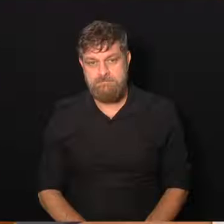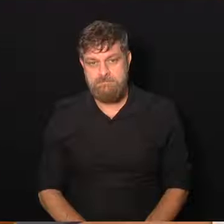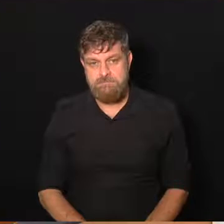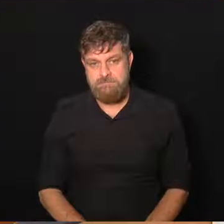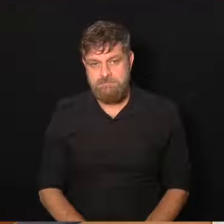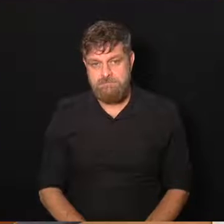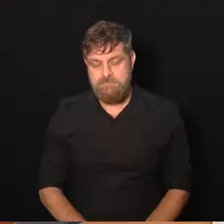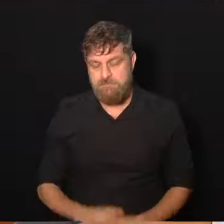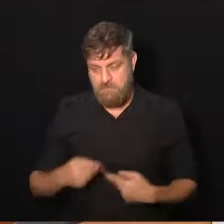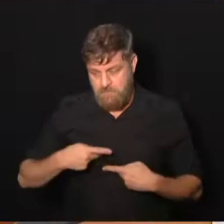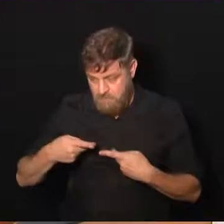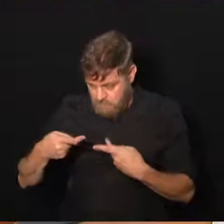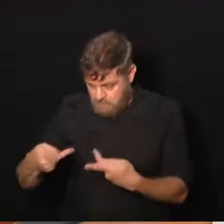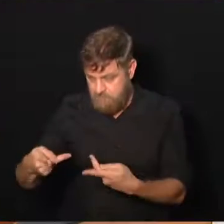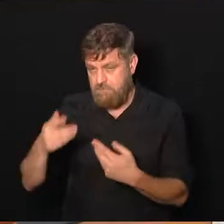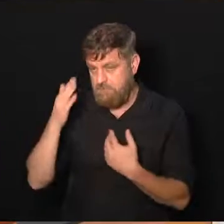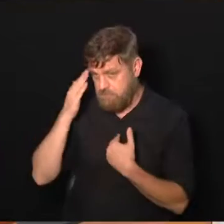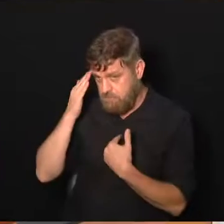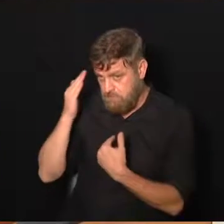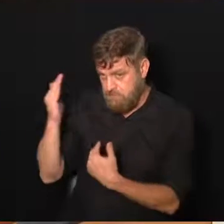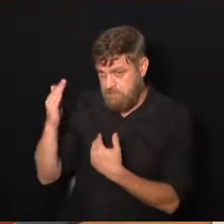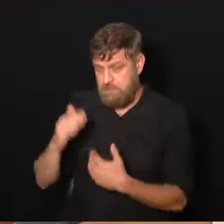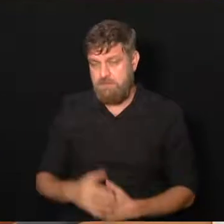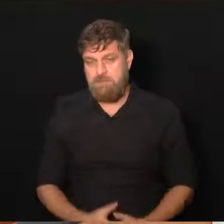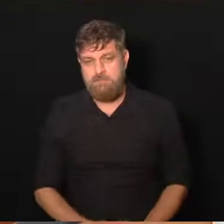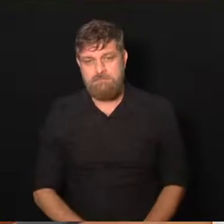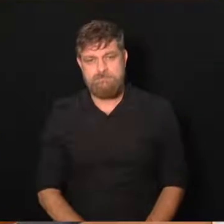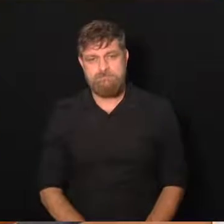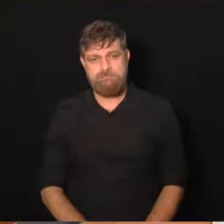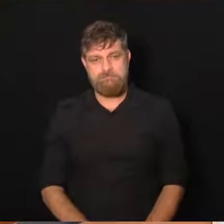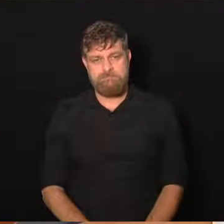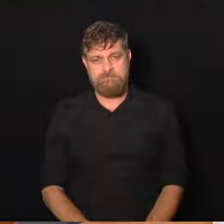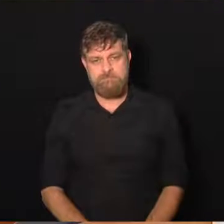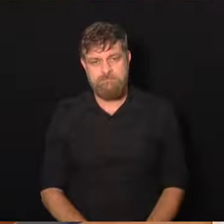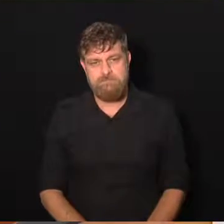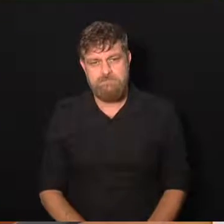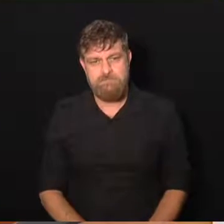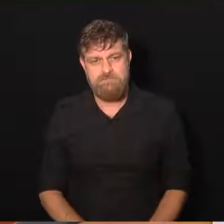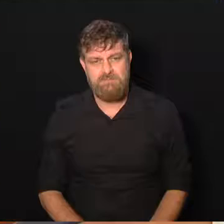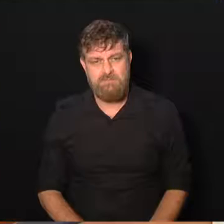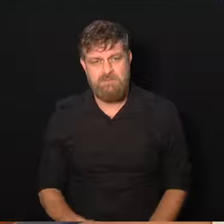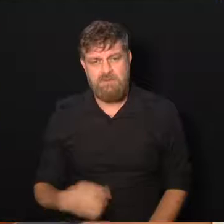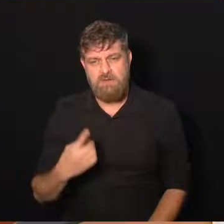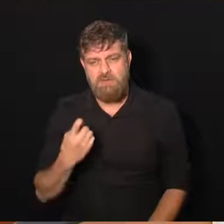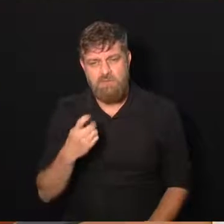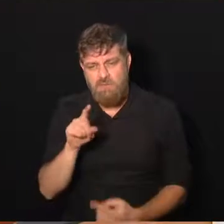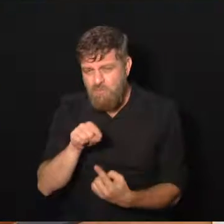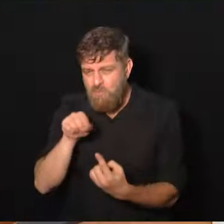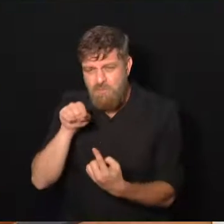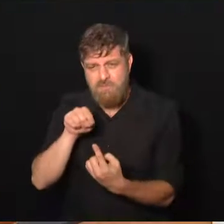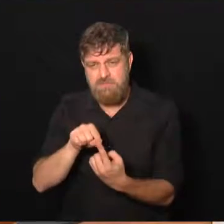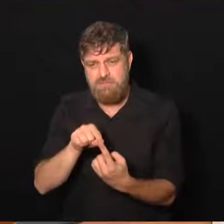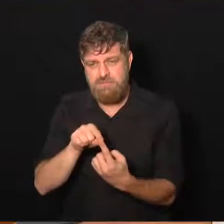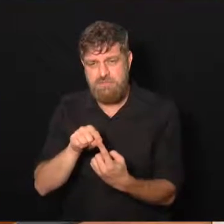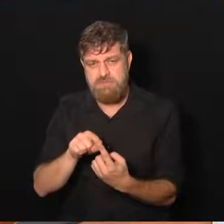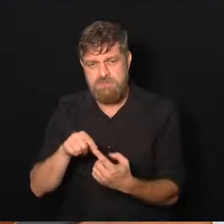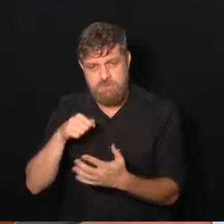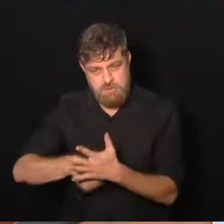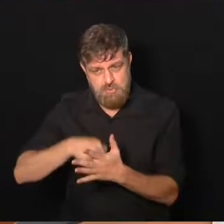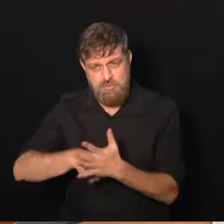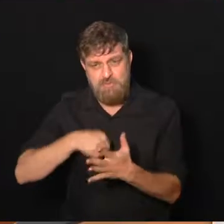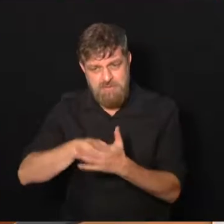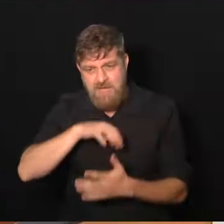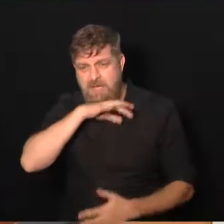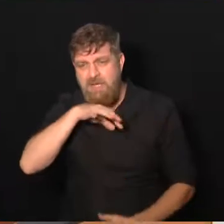Obrigada pelo convite, vereador. E o meu único intuito de estar na causa animal e